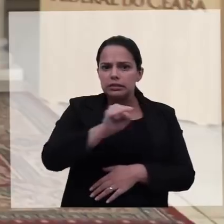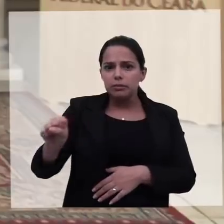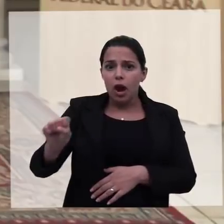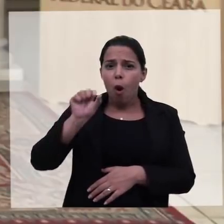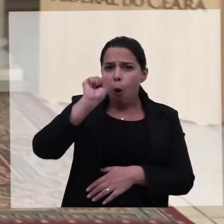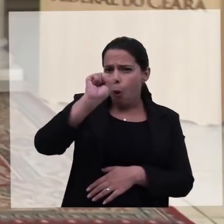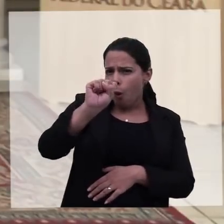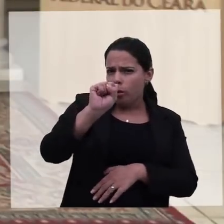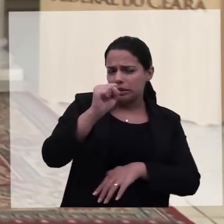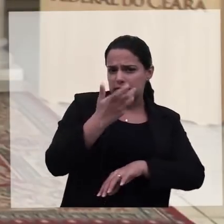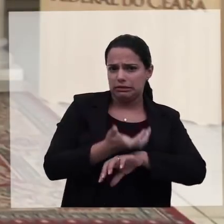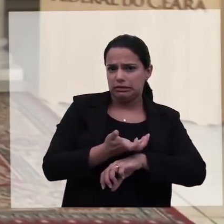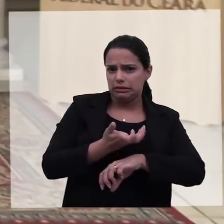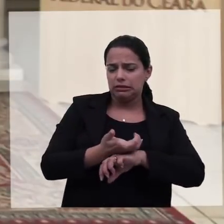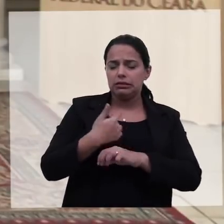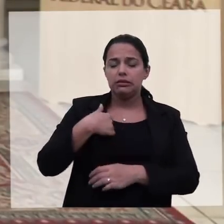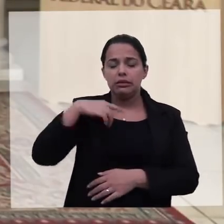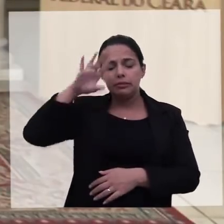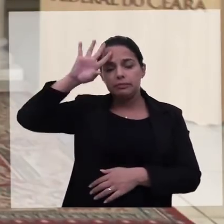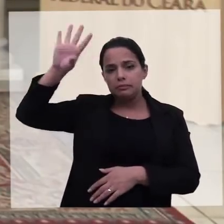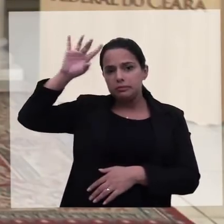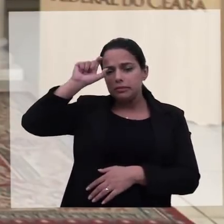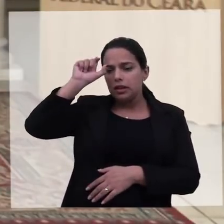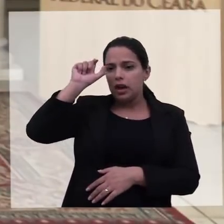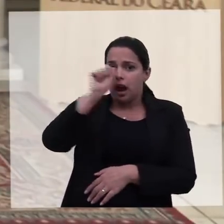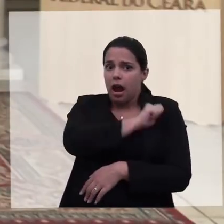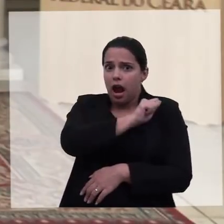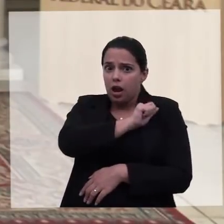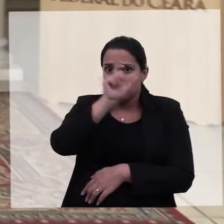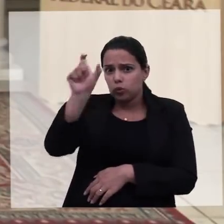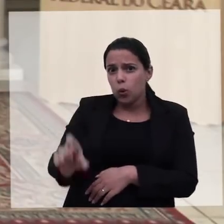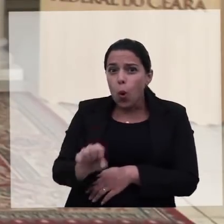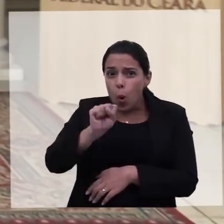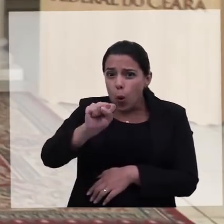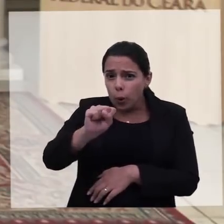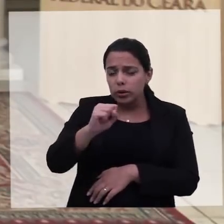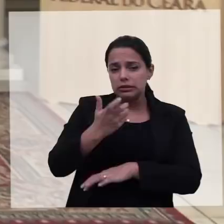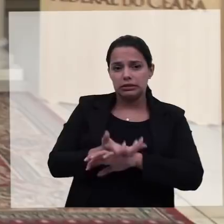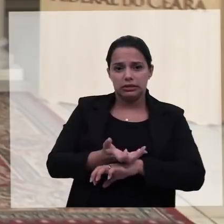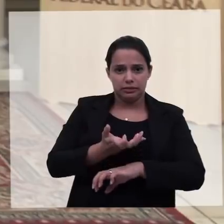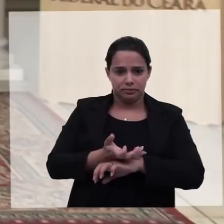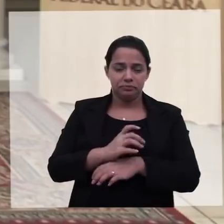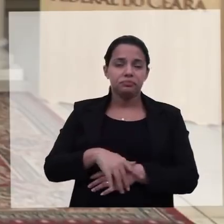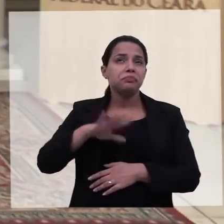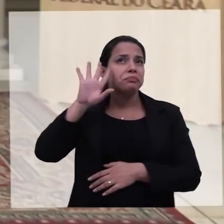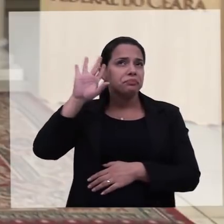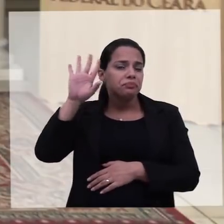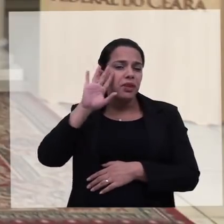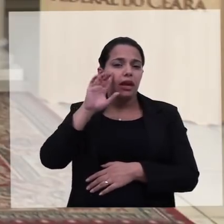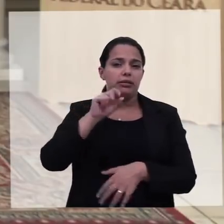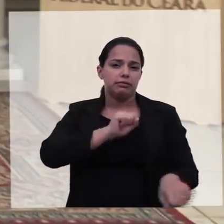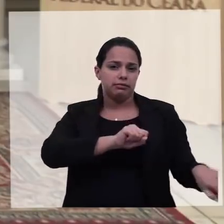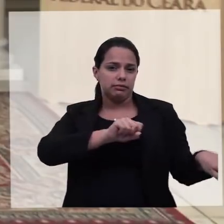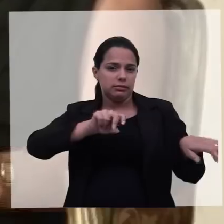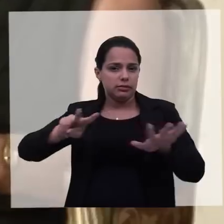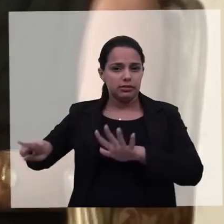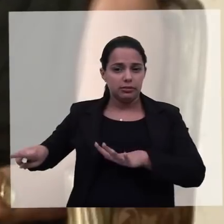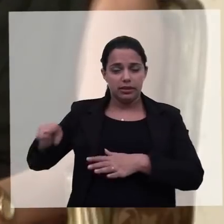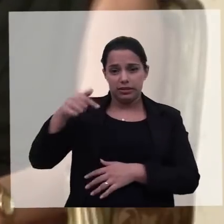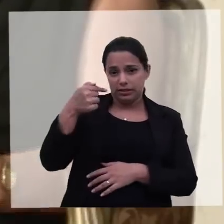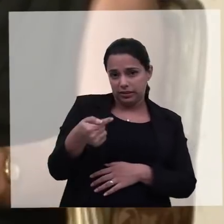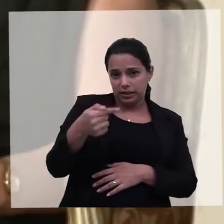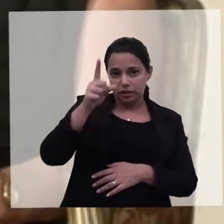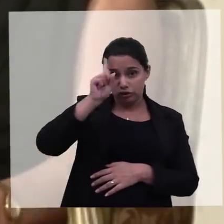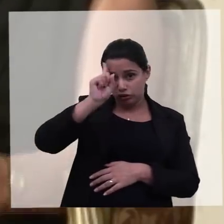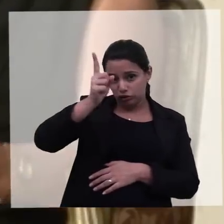Eu não consigo imaginar um aluno com 8 disciplinas, porque a semana só tem 7 dias. Se ele